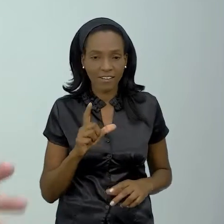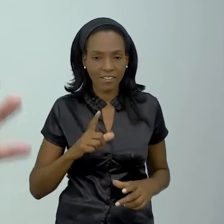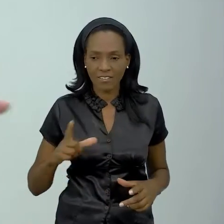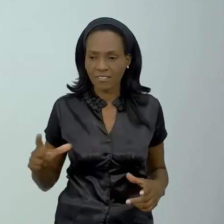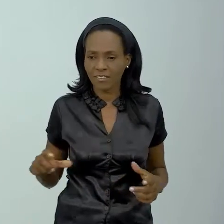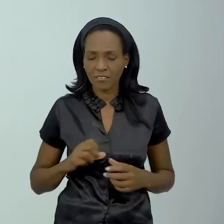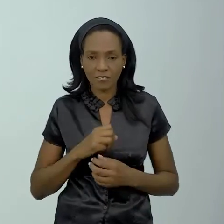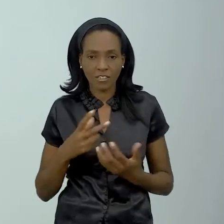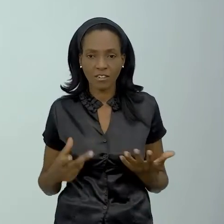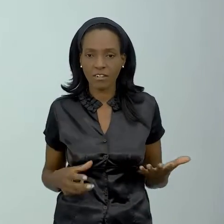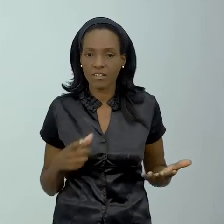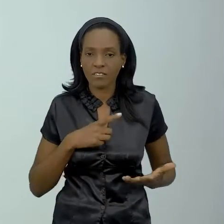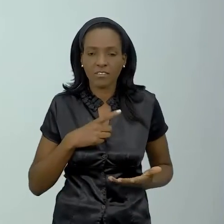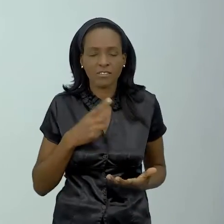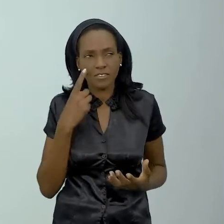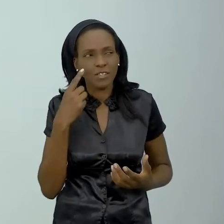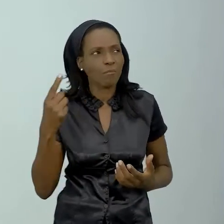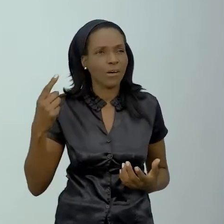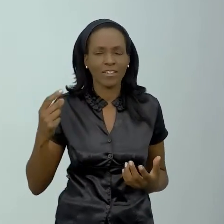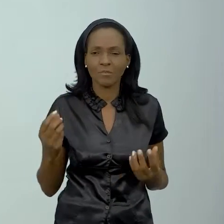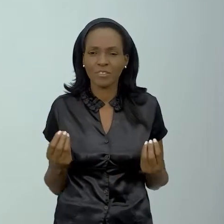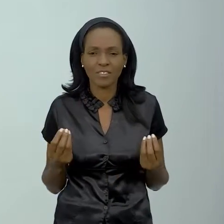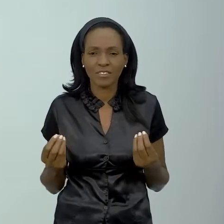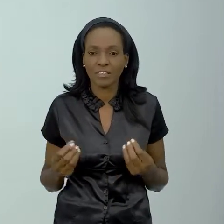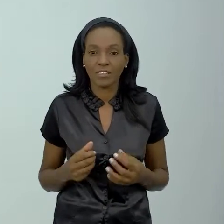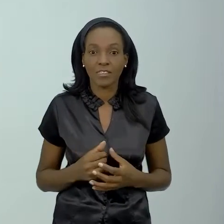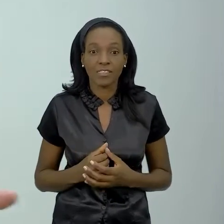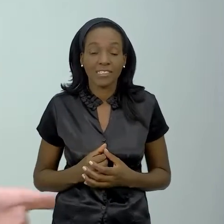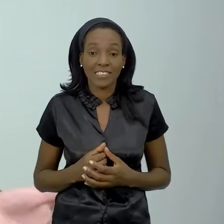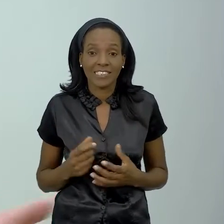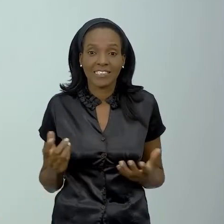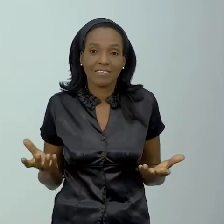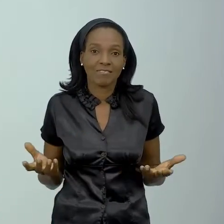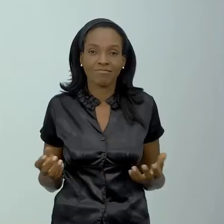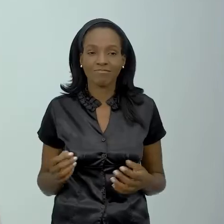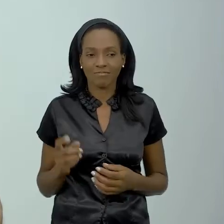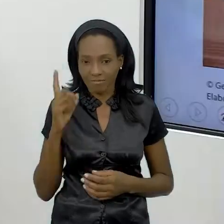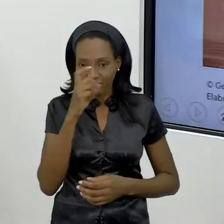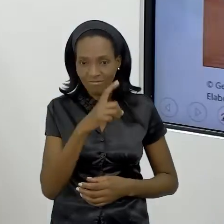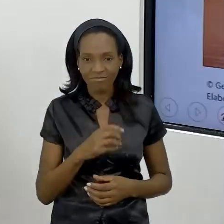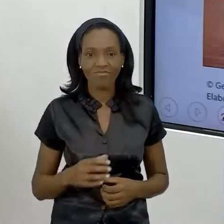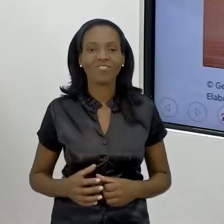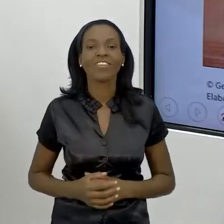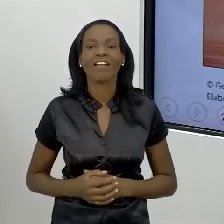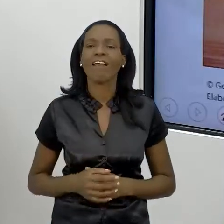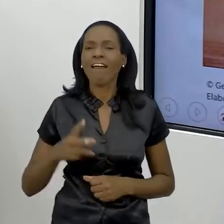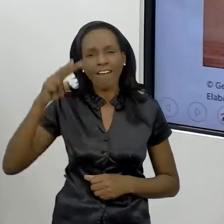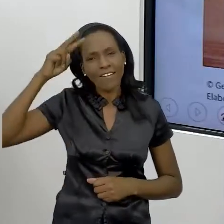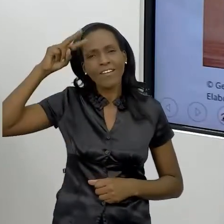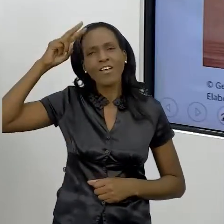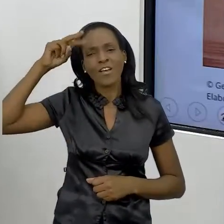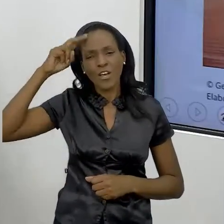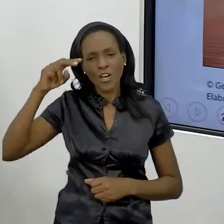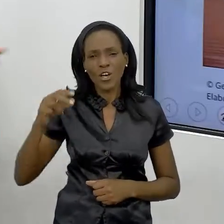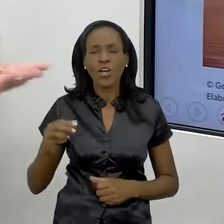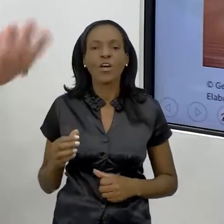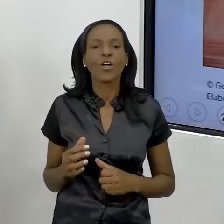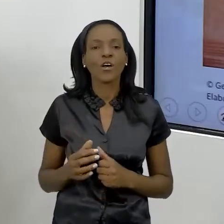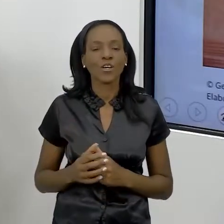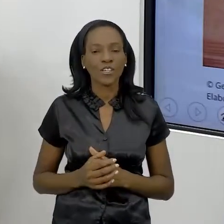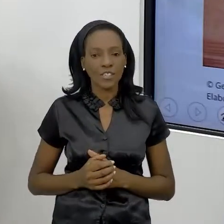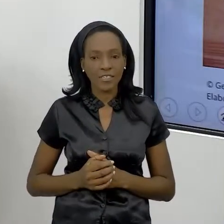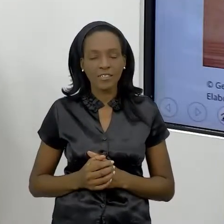lá o classicismo. Você tem lá o barroco. E é isso. Eu lembro que quando... Eu sempre gostei muito